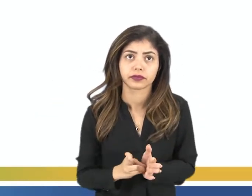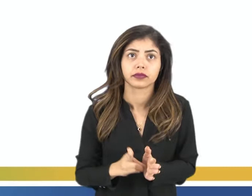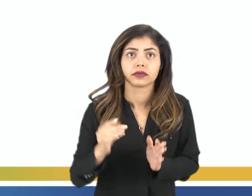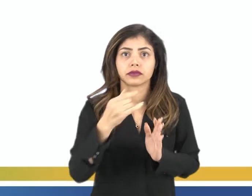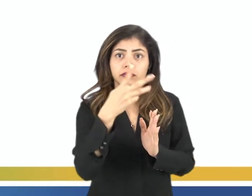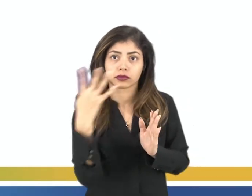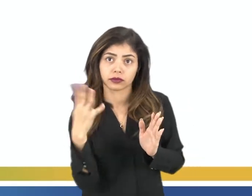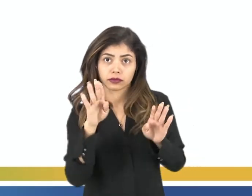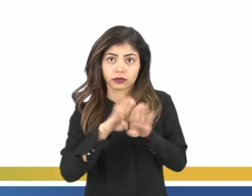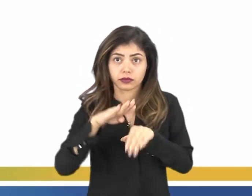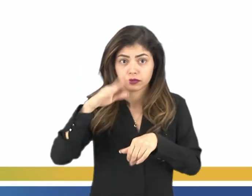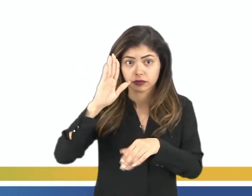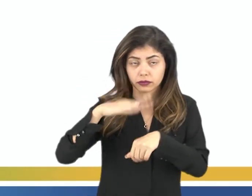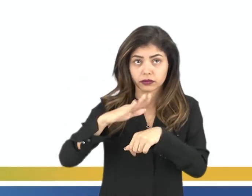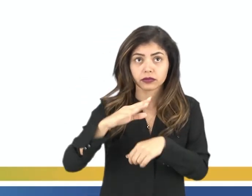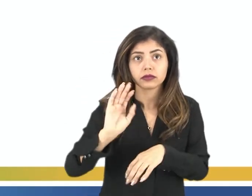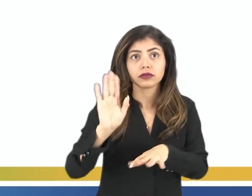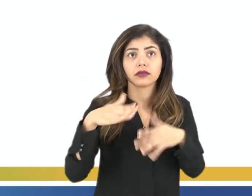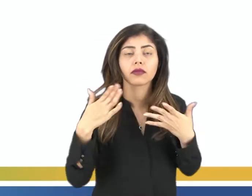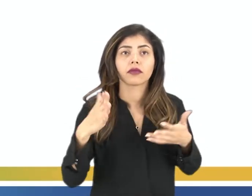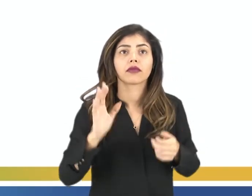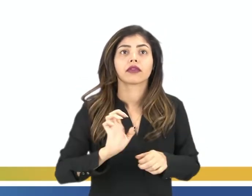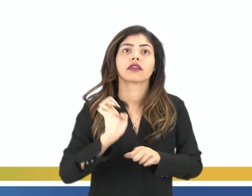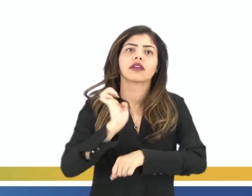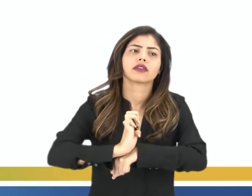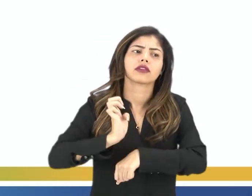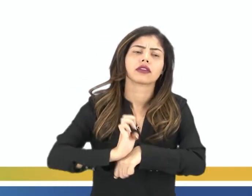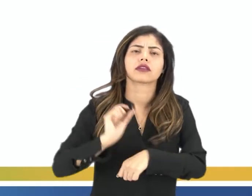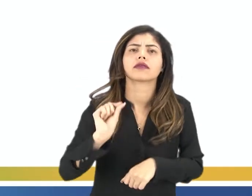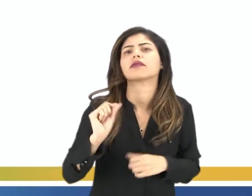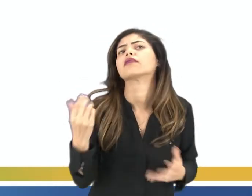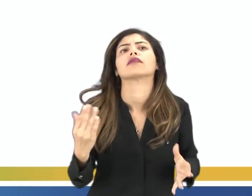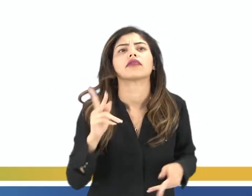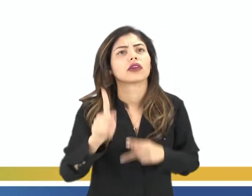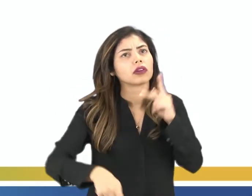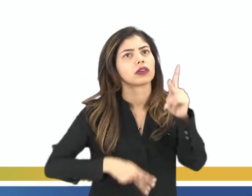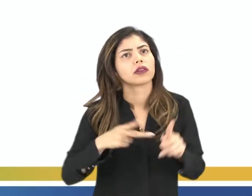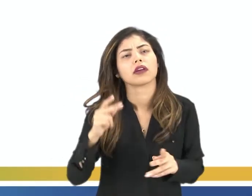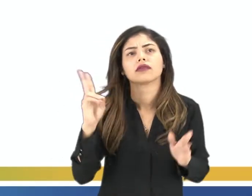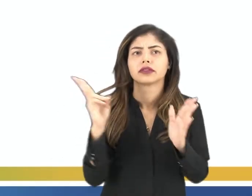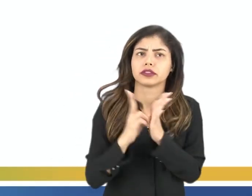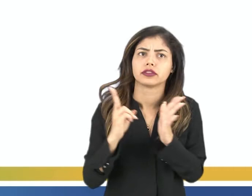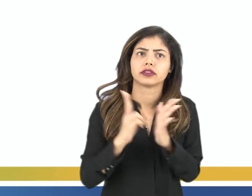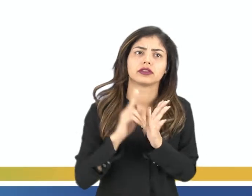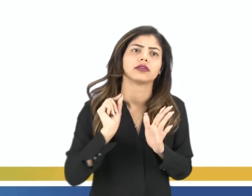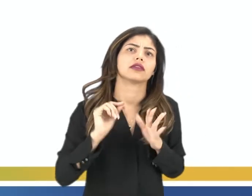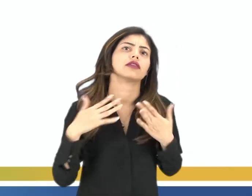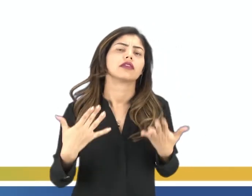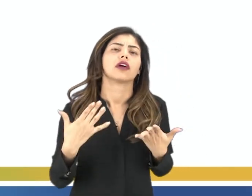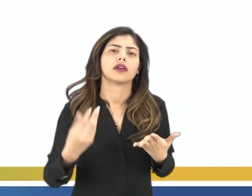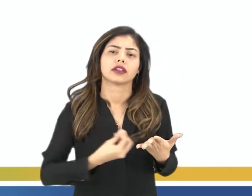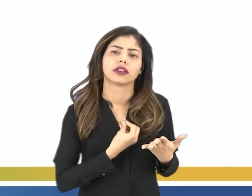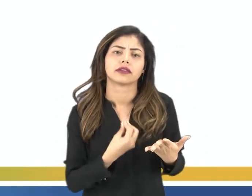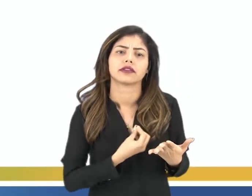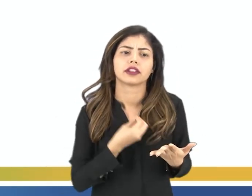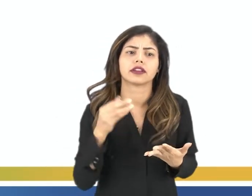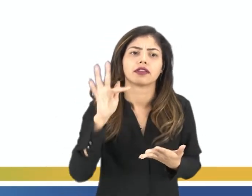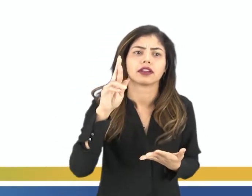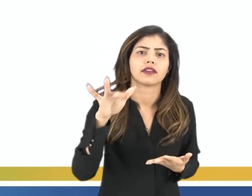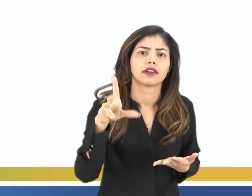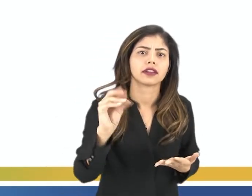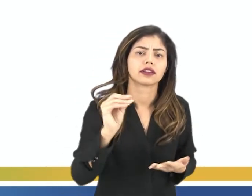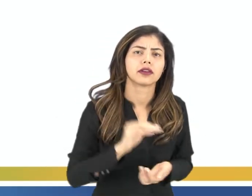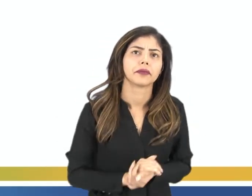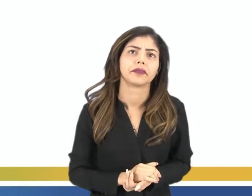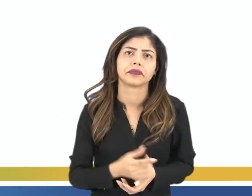maior quantidade de indígenas. Quais estados são que tem a maior quantidade de povos indígenas, né? Esses povos que vivem na floresta. Né? Aí